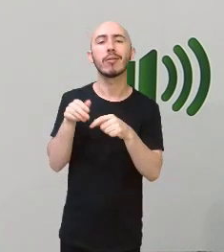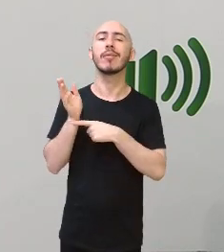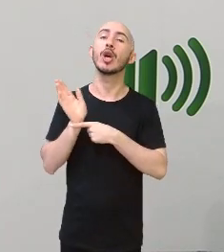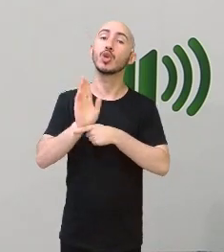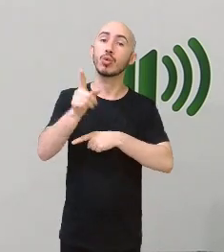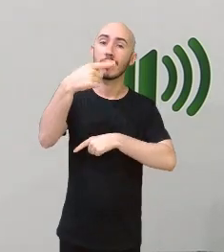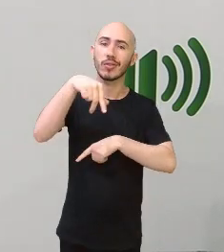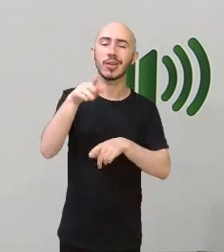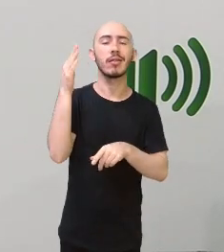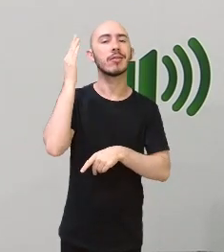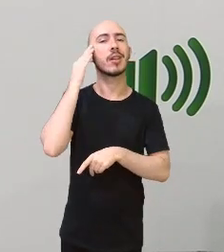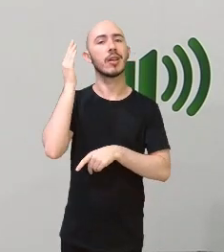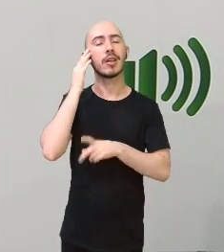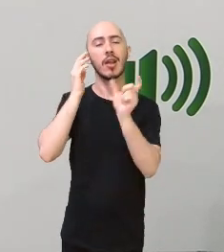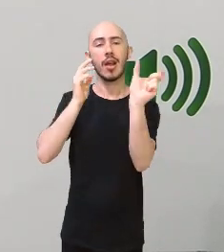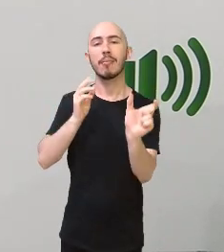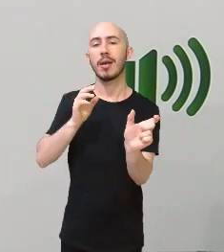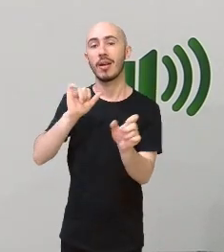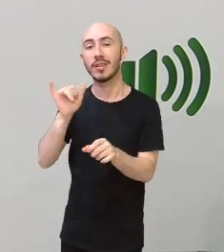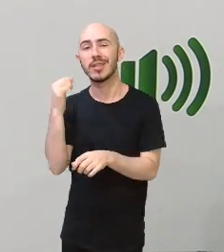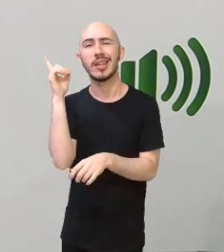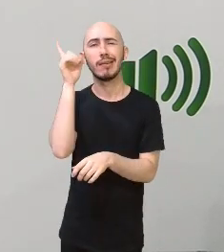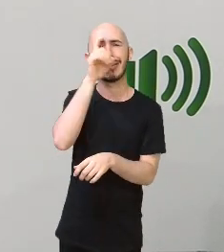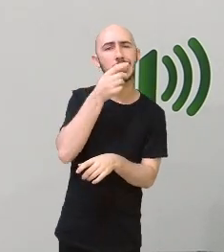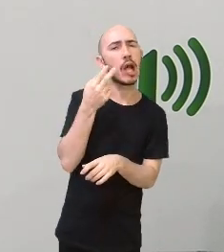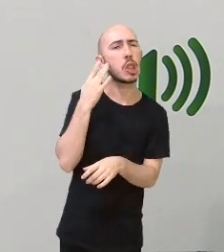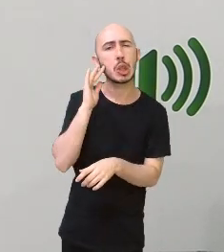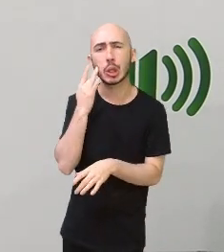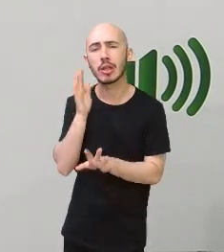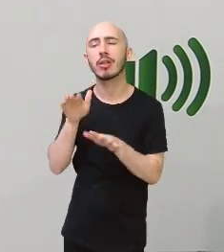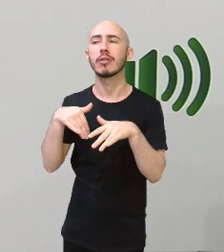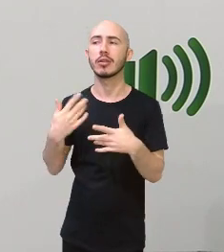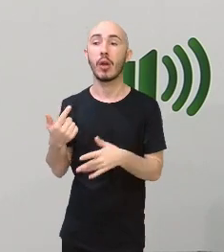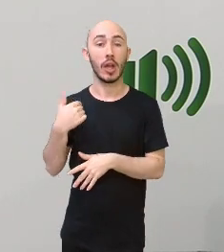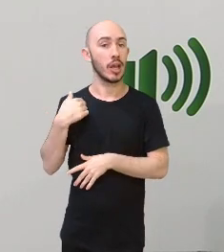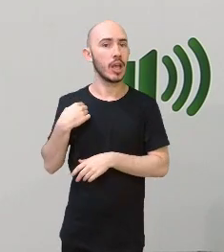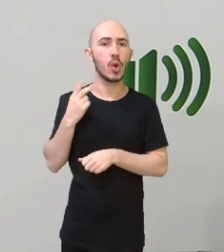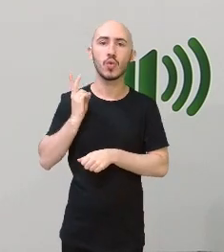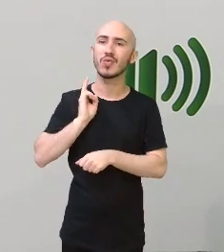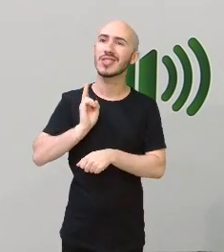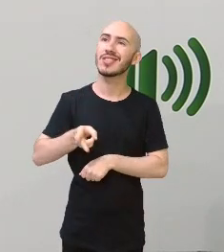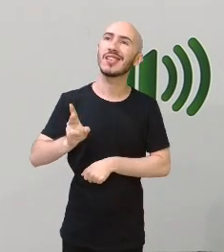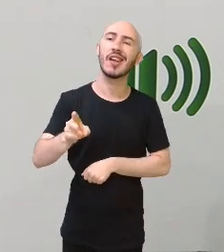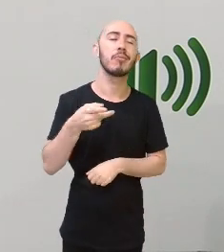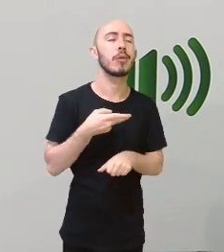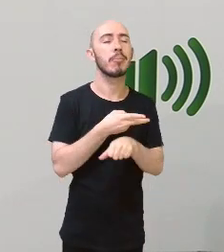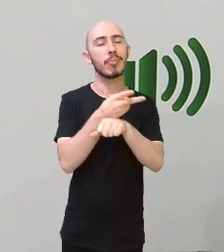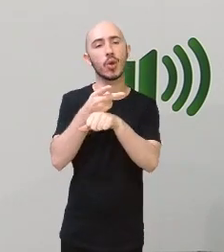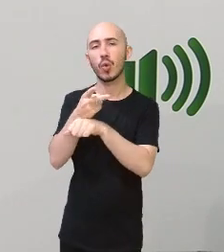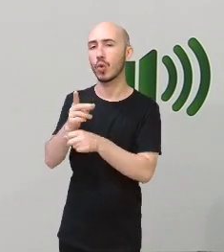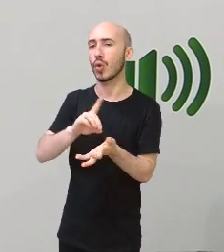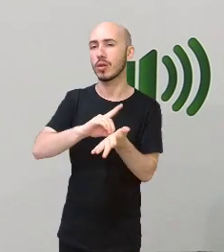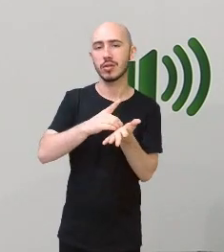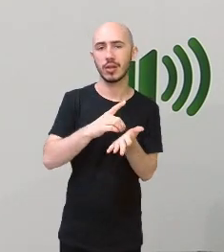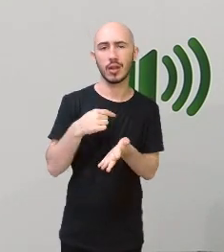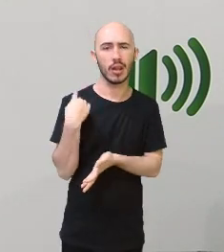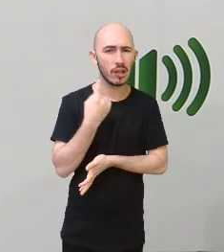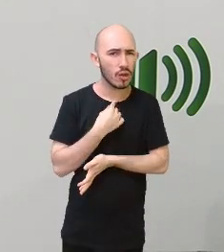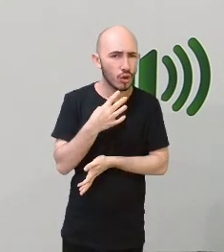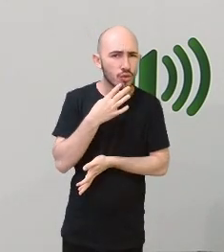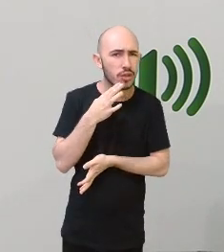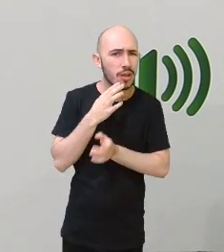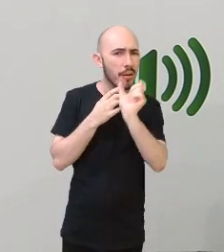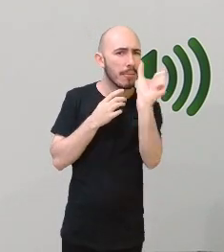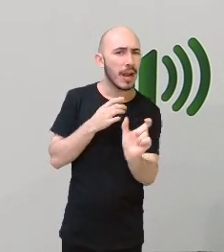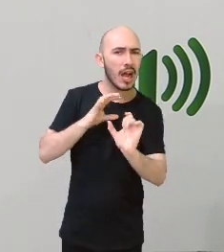ajuda nesses momentos de dificuldade, né? Então, eu sempre procuro o dicionário. Nós não conhecemos todas as palavras